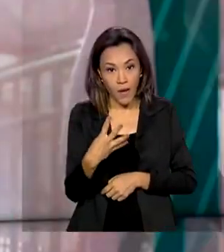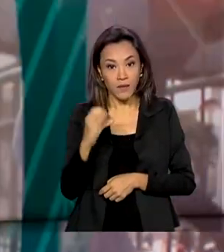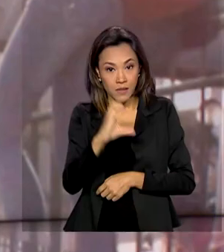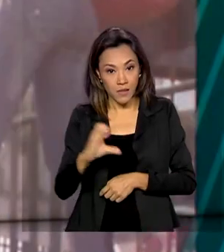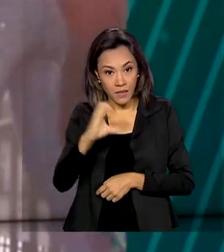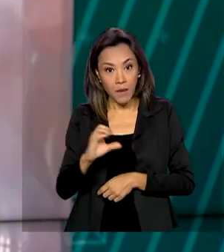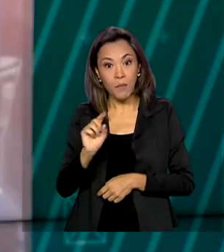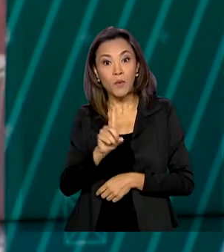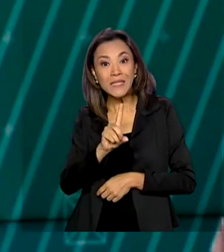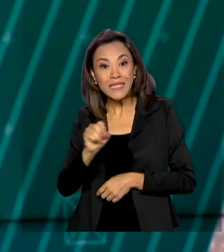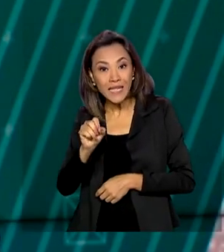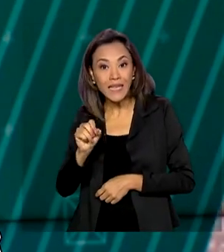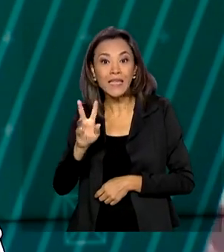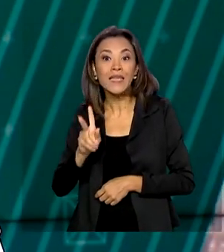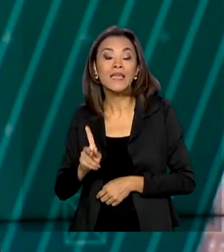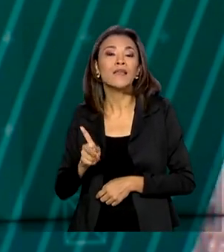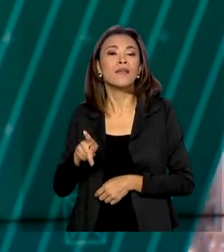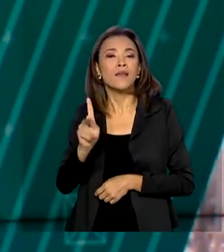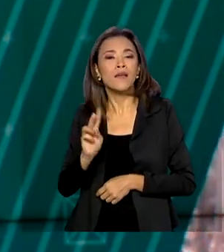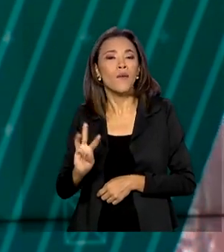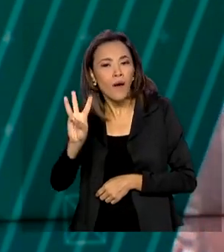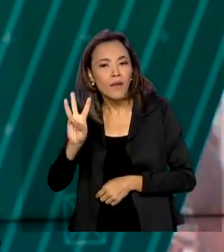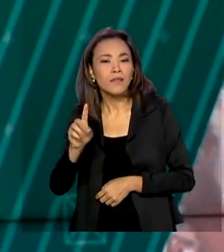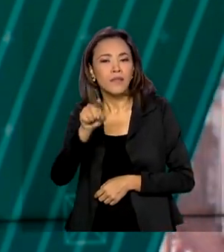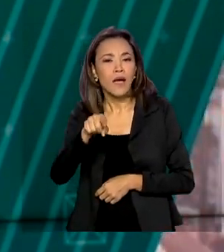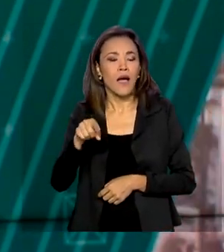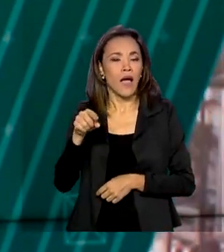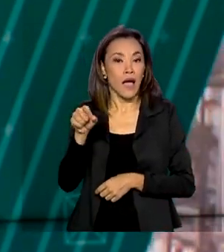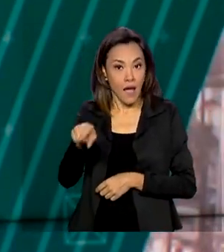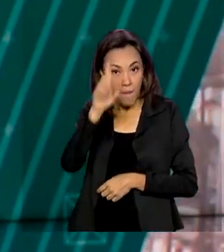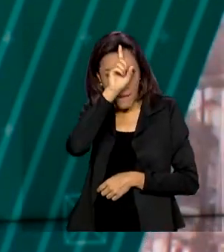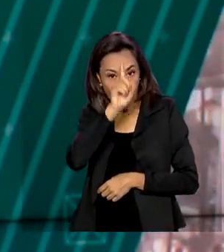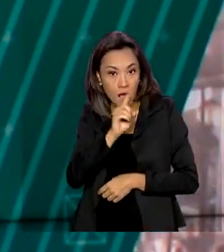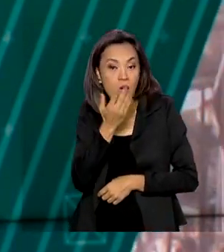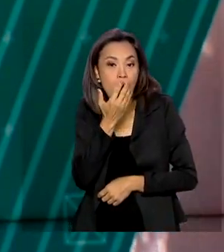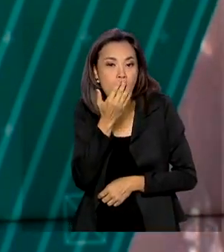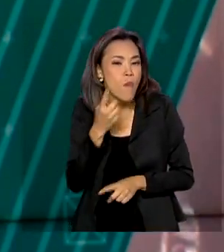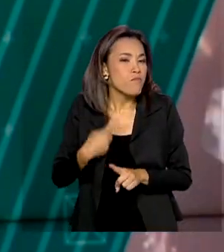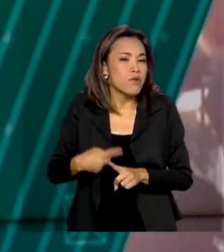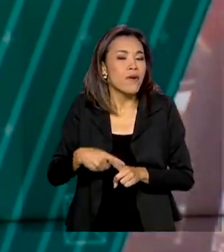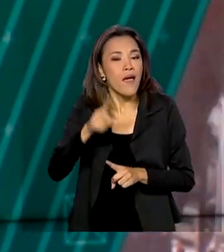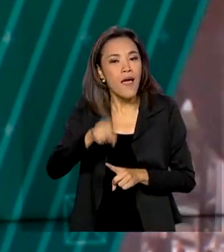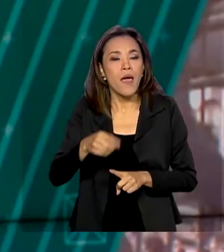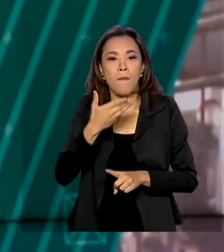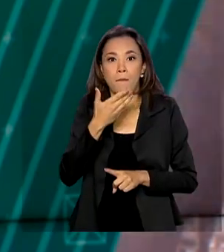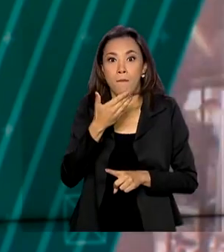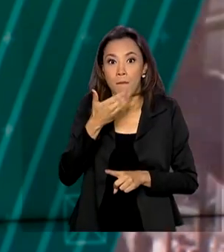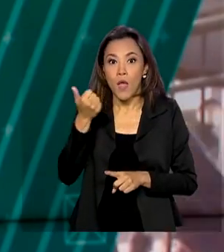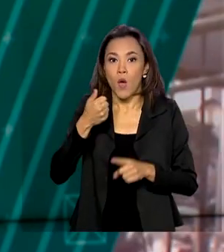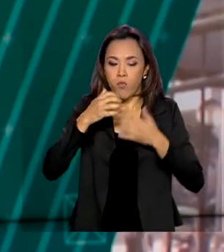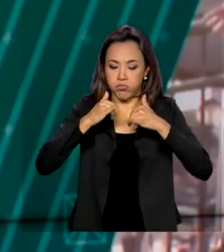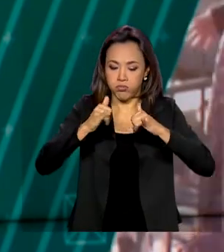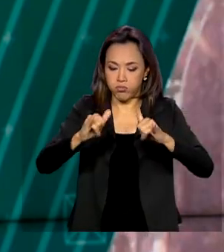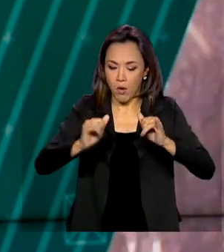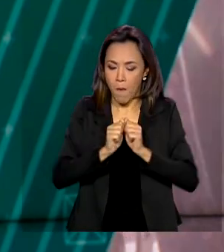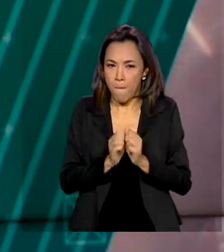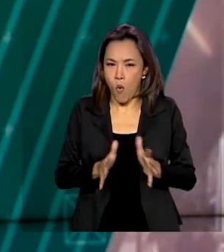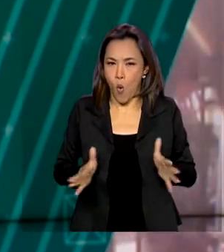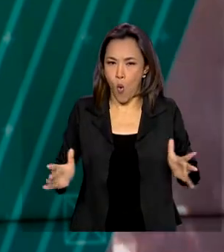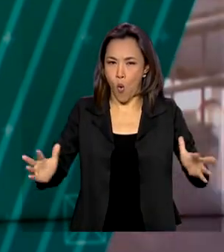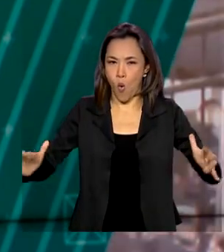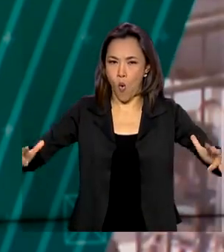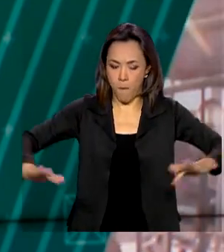consumidos por hora a definição da Bandeira amarela pela anel se deve a melhoria na produção hidrelétrica com os reservatórios